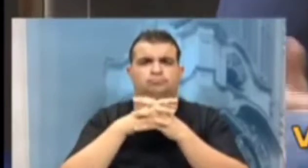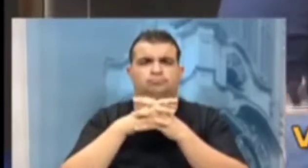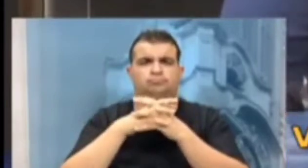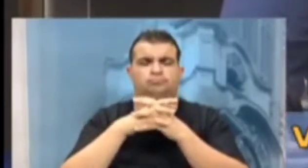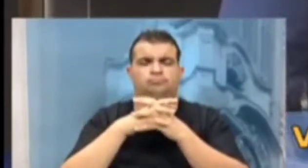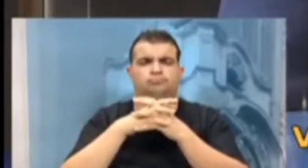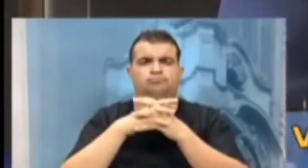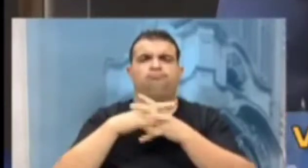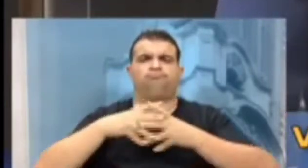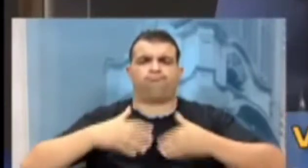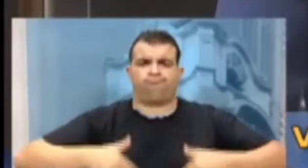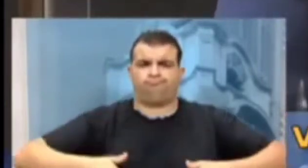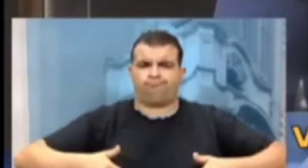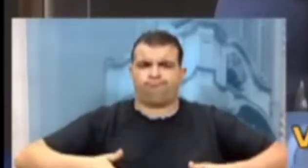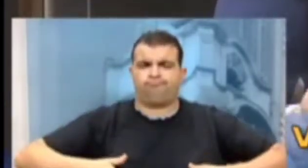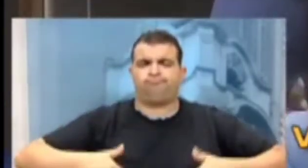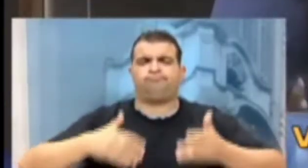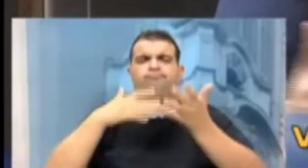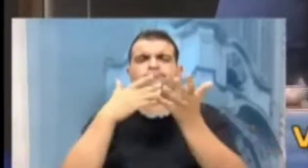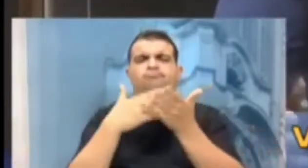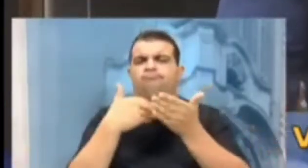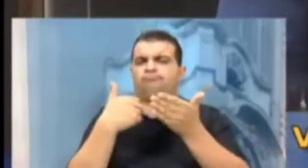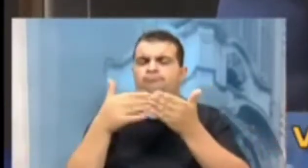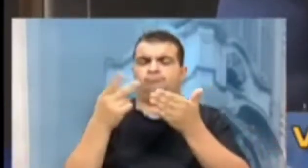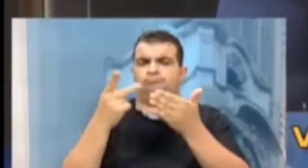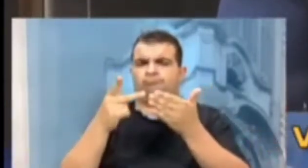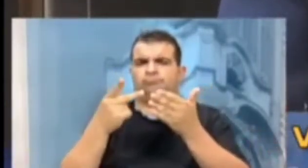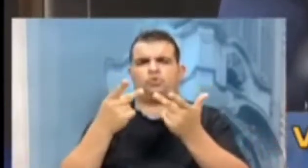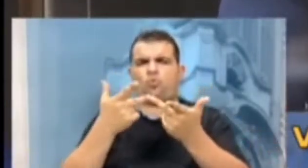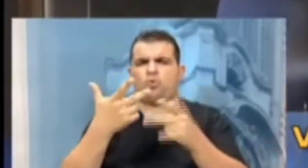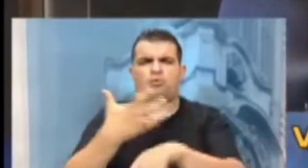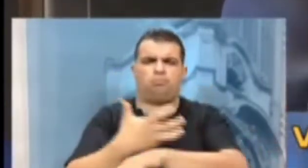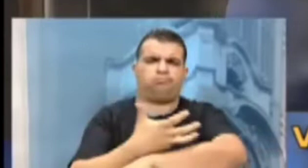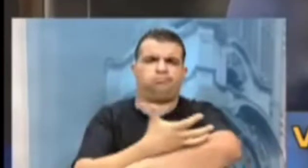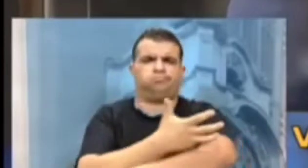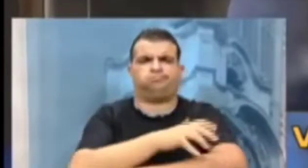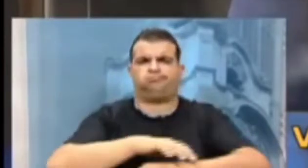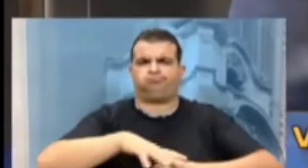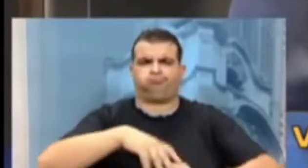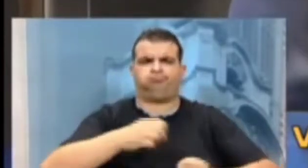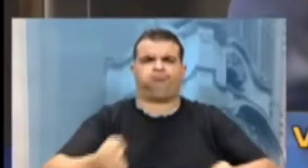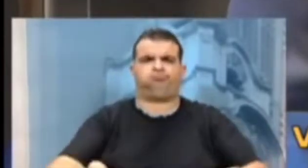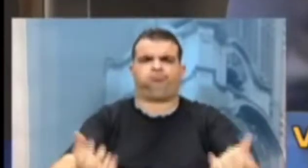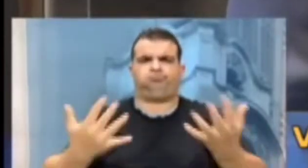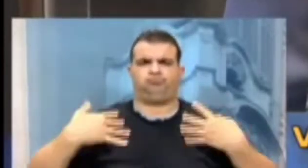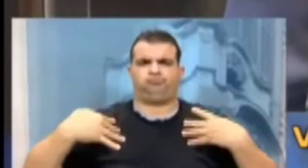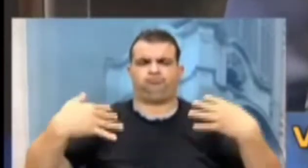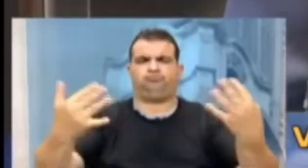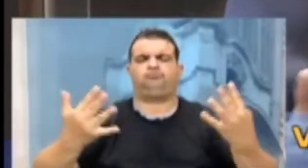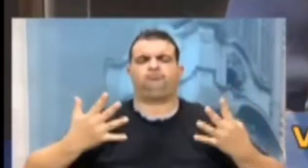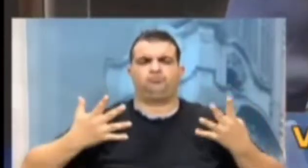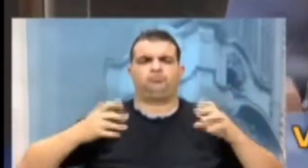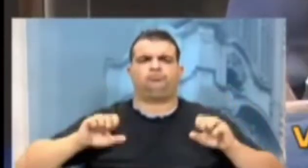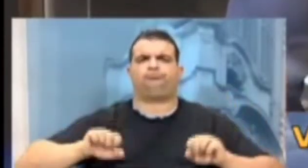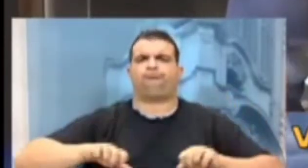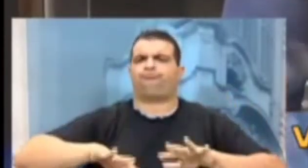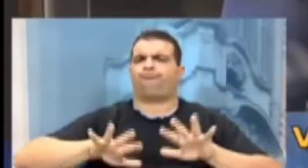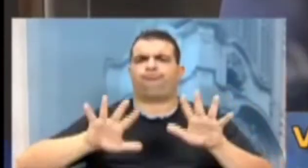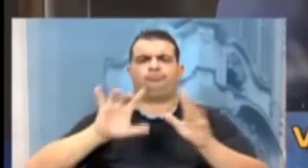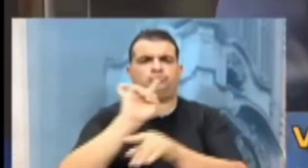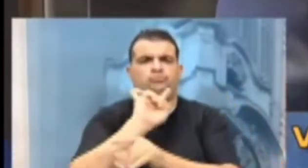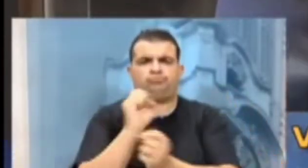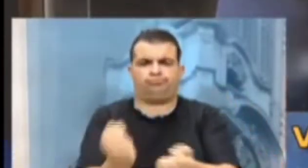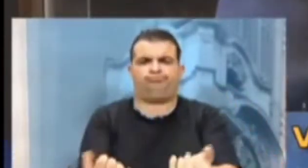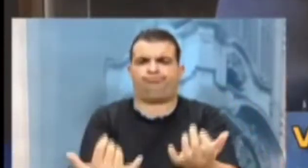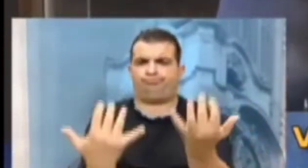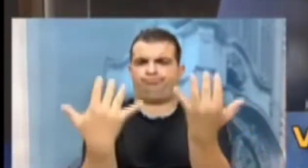tô passando fome perdendo toda a sua lavoura ou só a plantação é pela falta da água pela